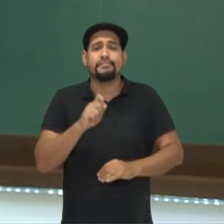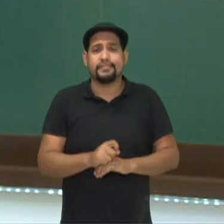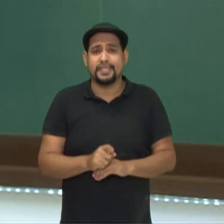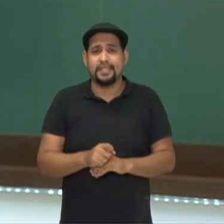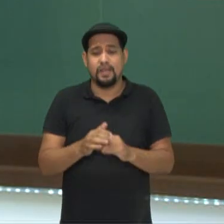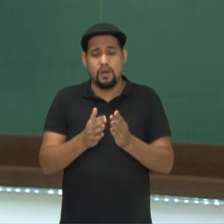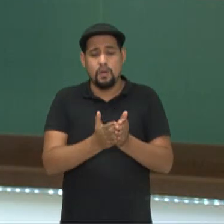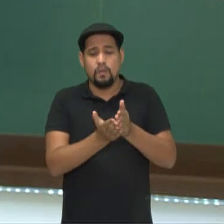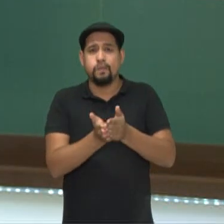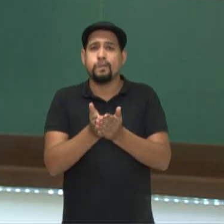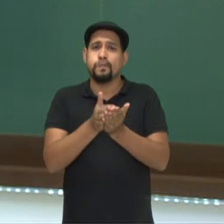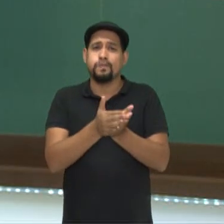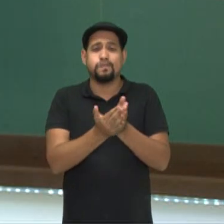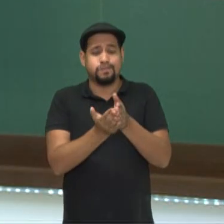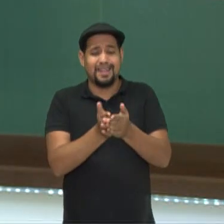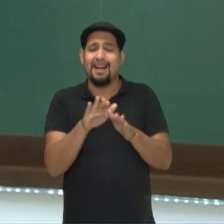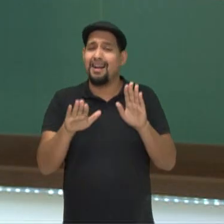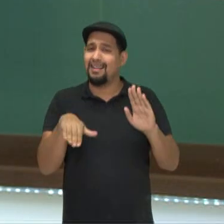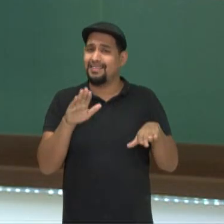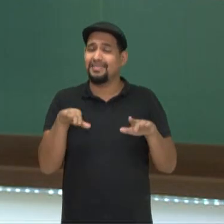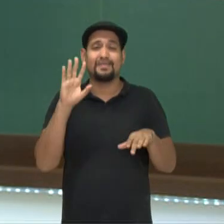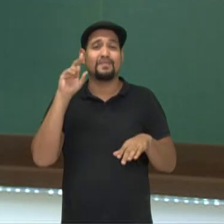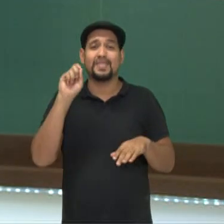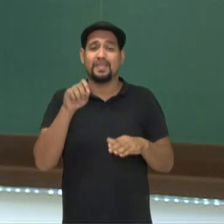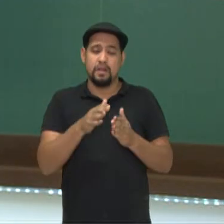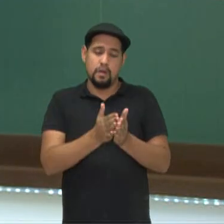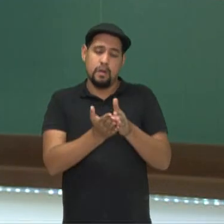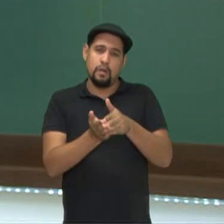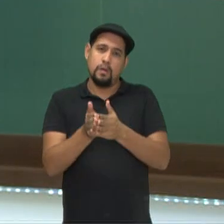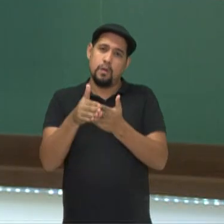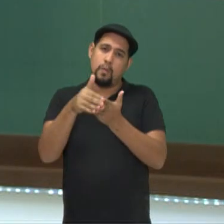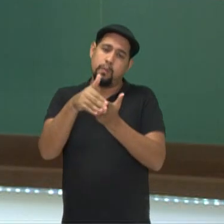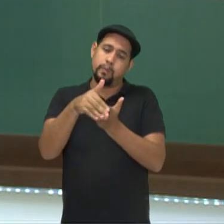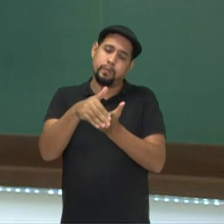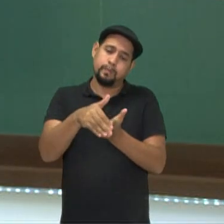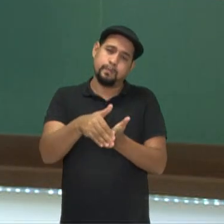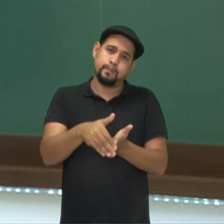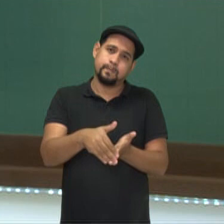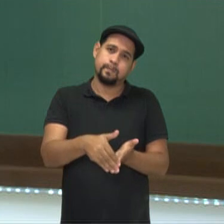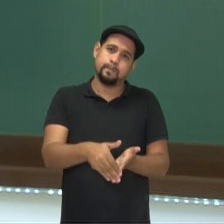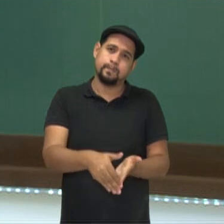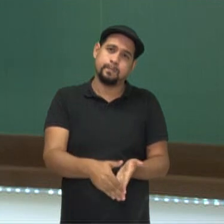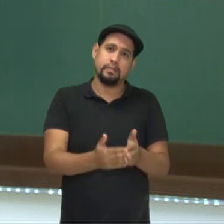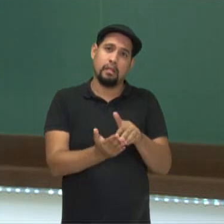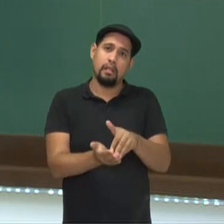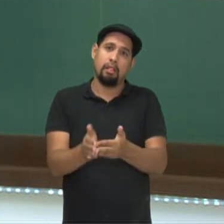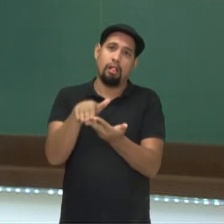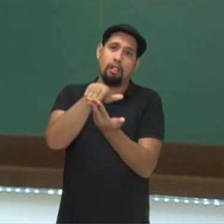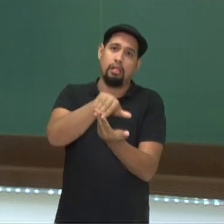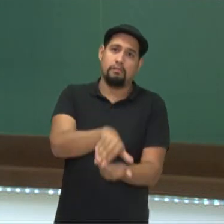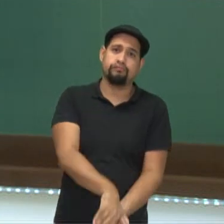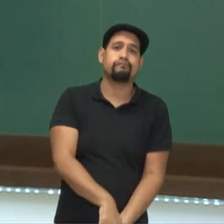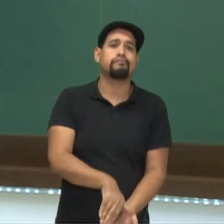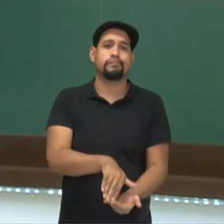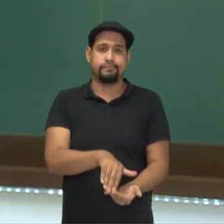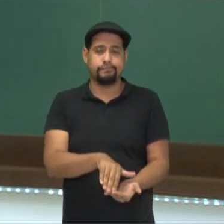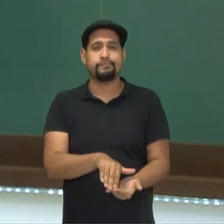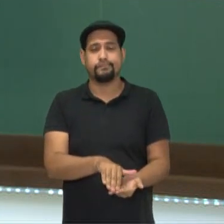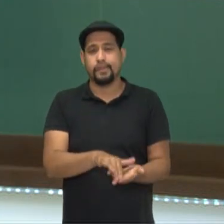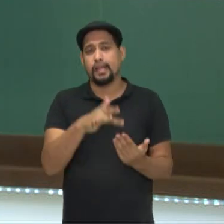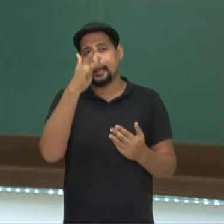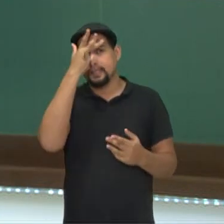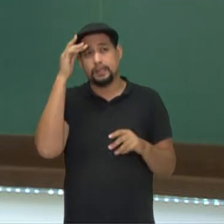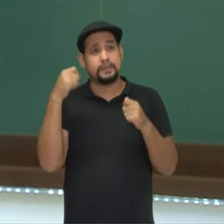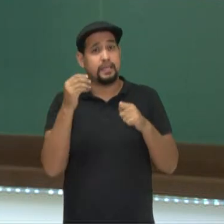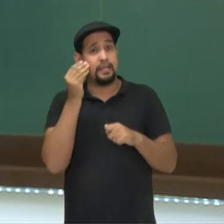As embarcações muitas vezes acabam naufragando. O barco vira. E as pessoas têm que